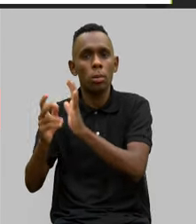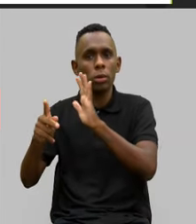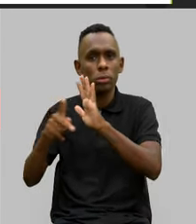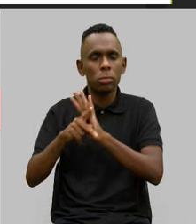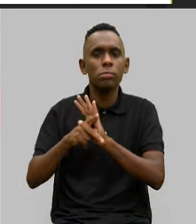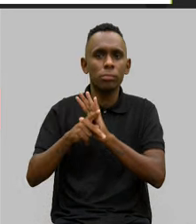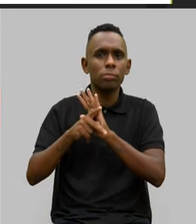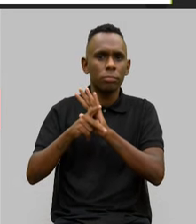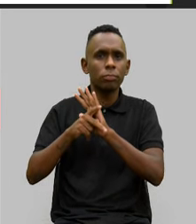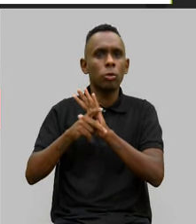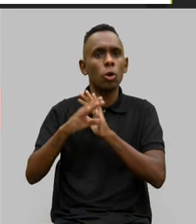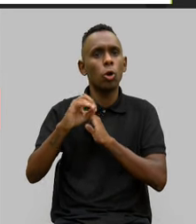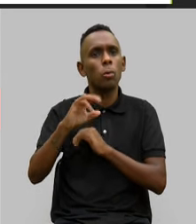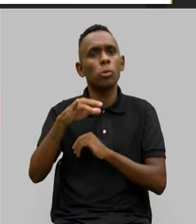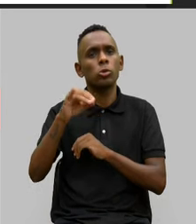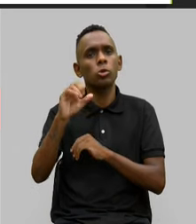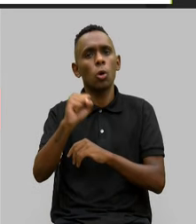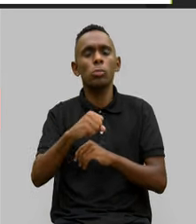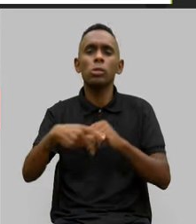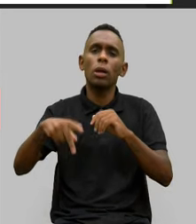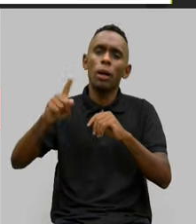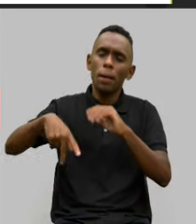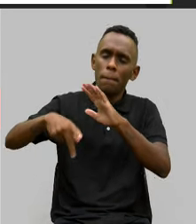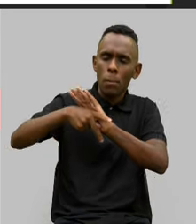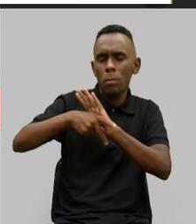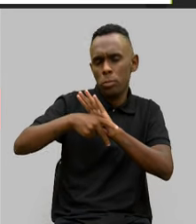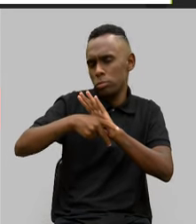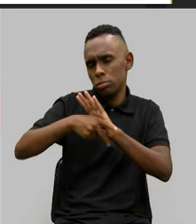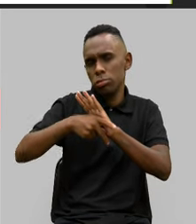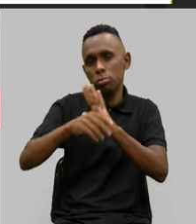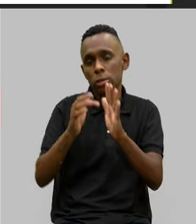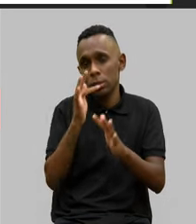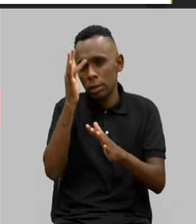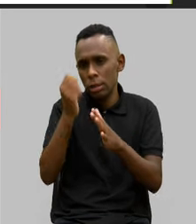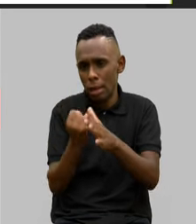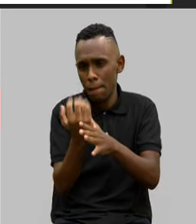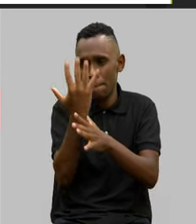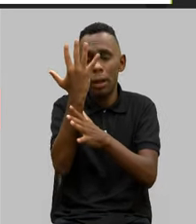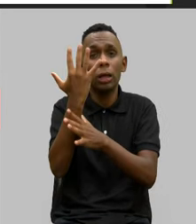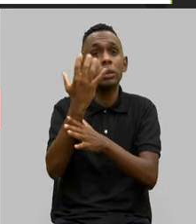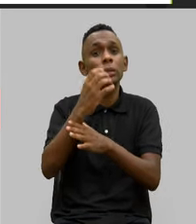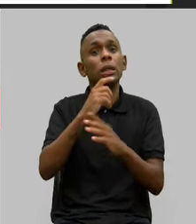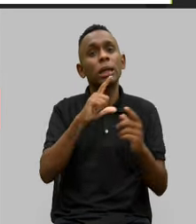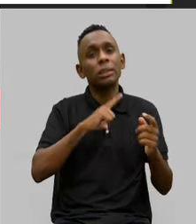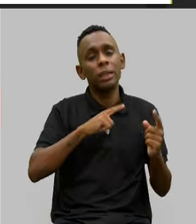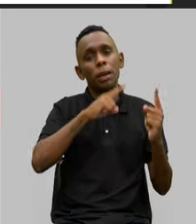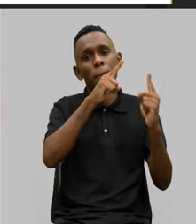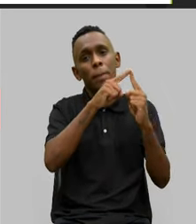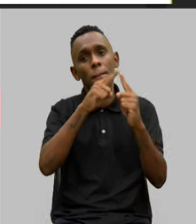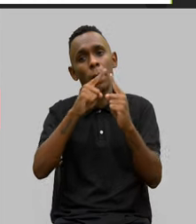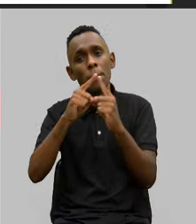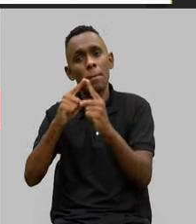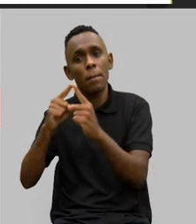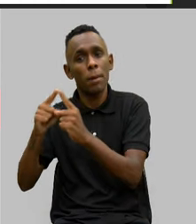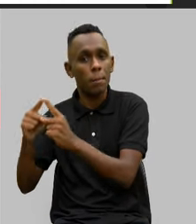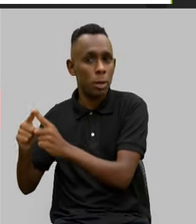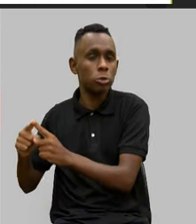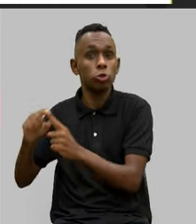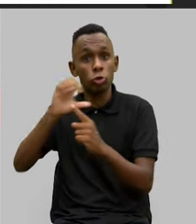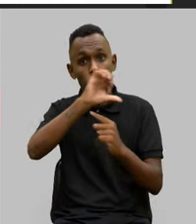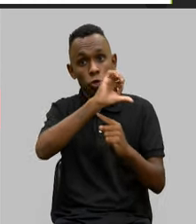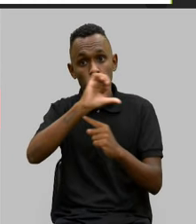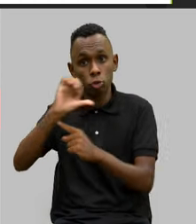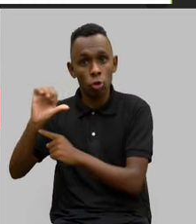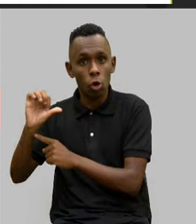cromossomos desta planta nós vamos ter então nove pares de cromossomos autossom maisis que são